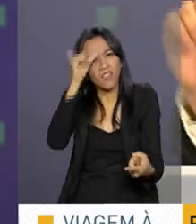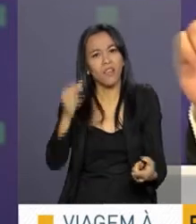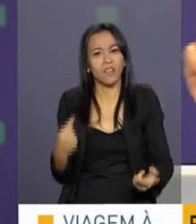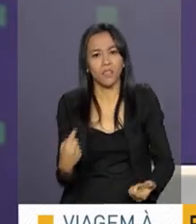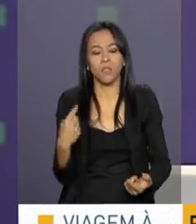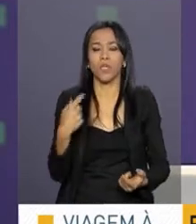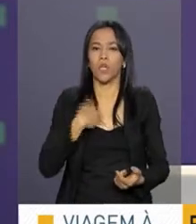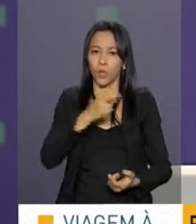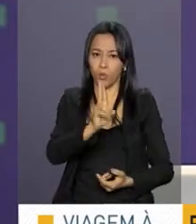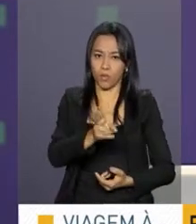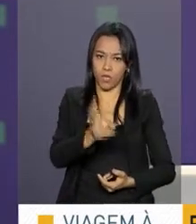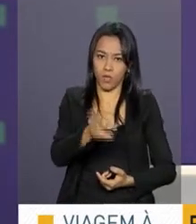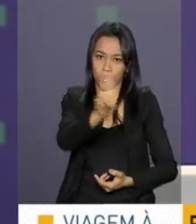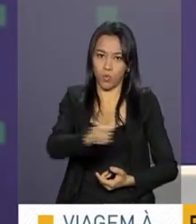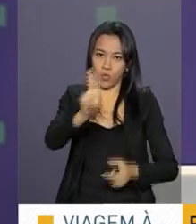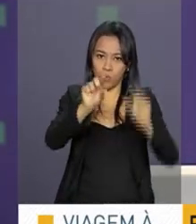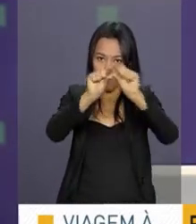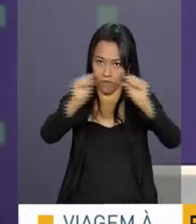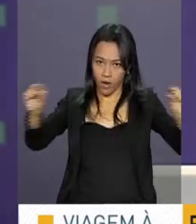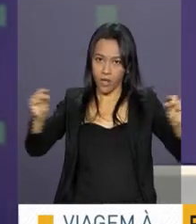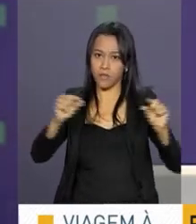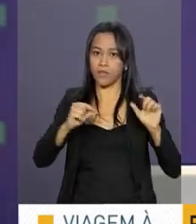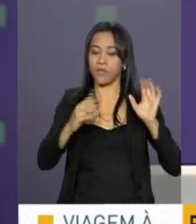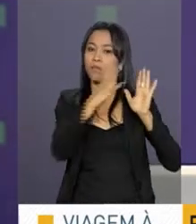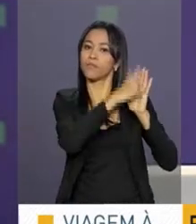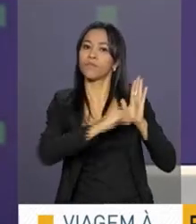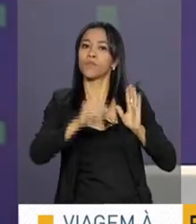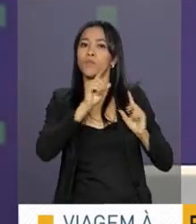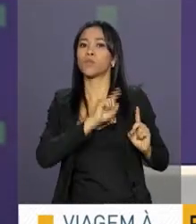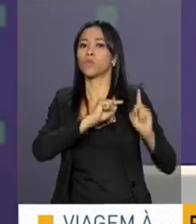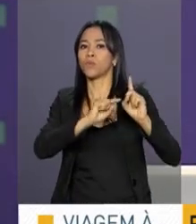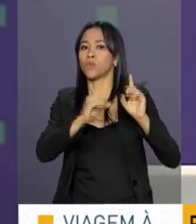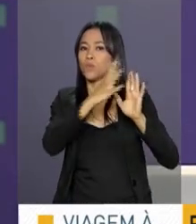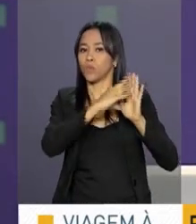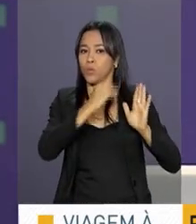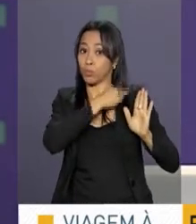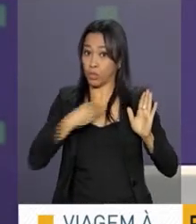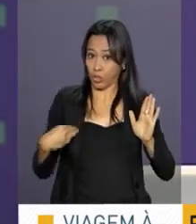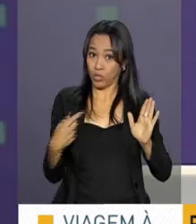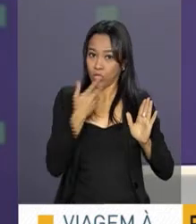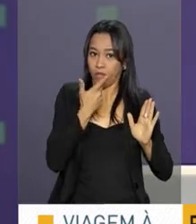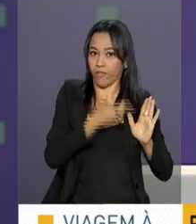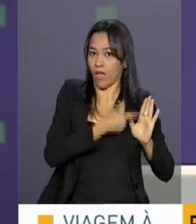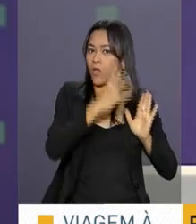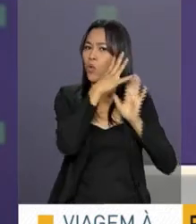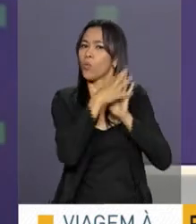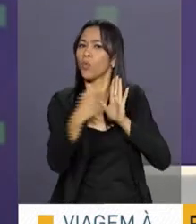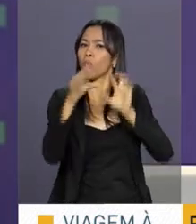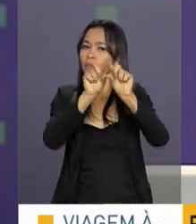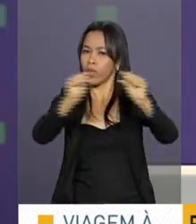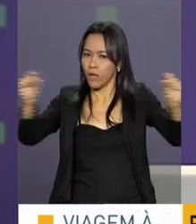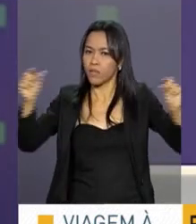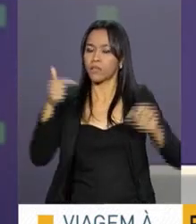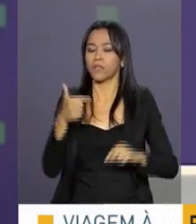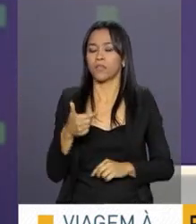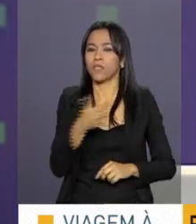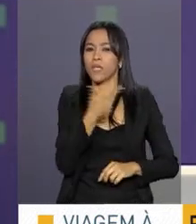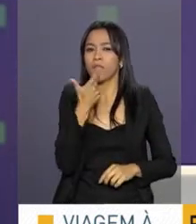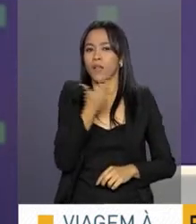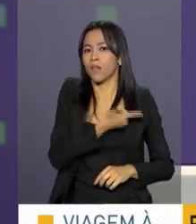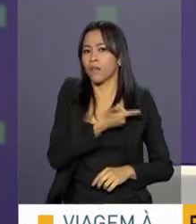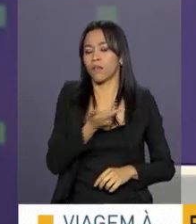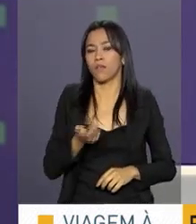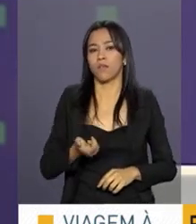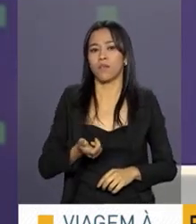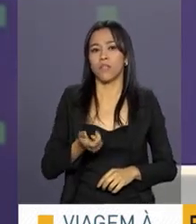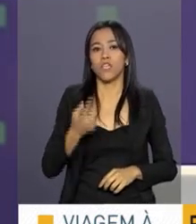frase do ministro Moreira Franco, né, que é o ministro responsável pelo programa de concessões, né, nós